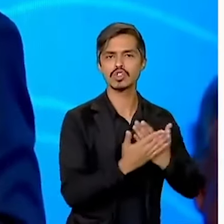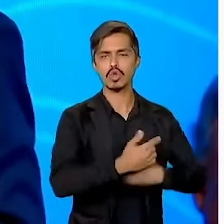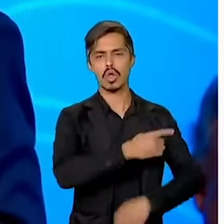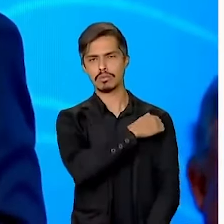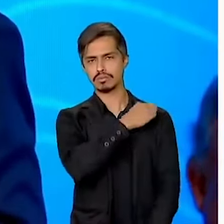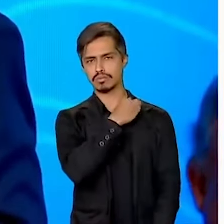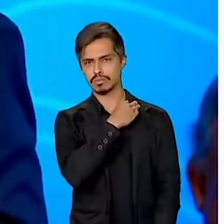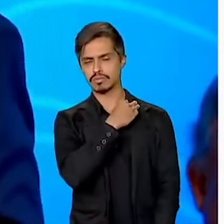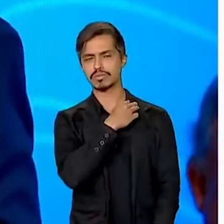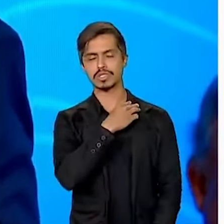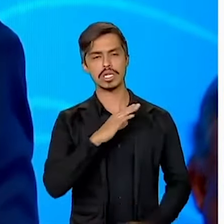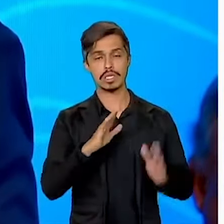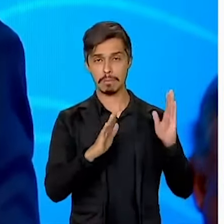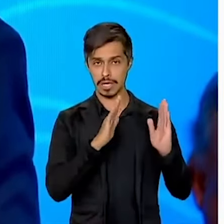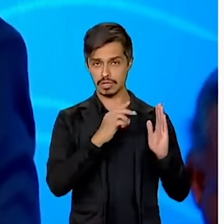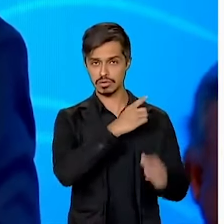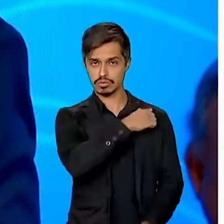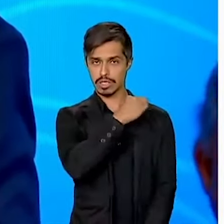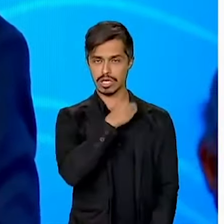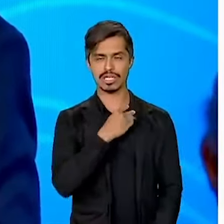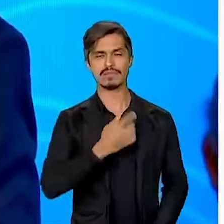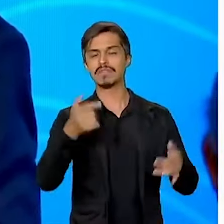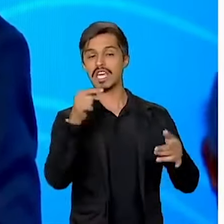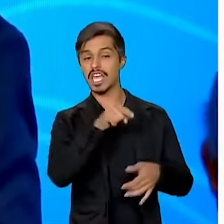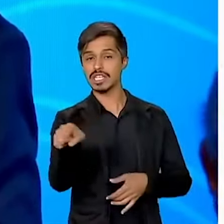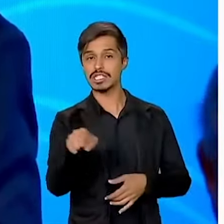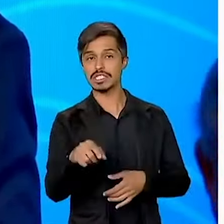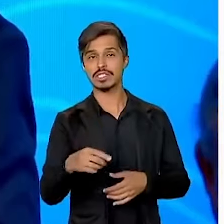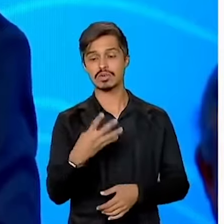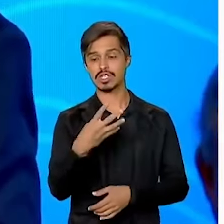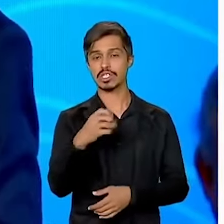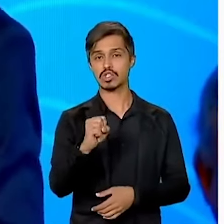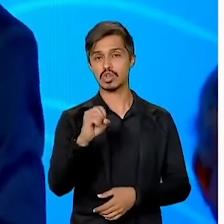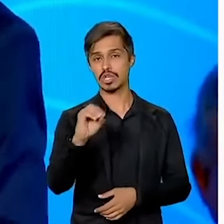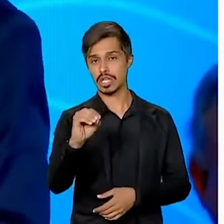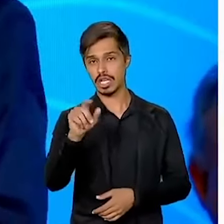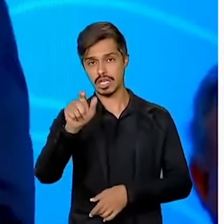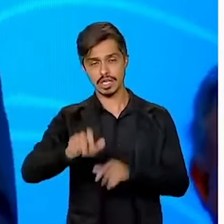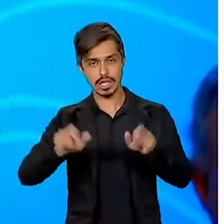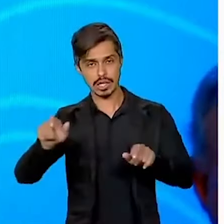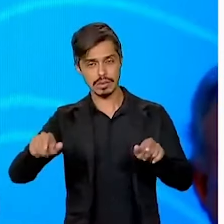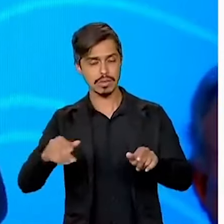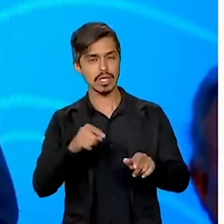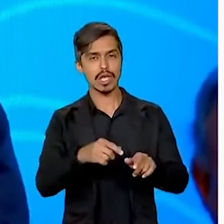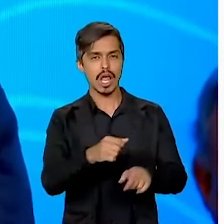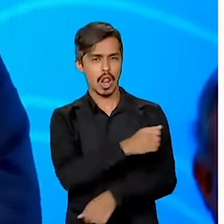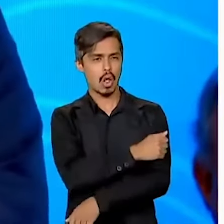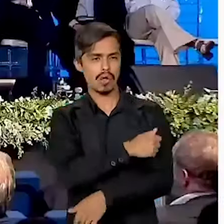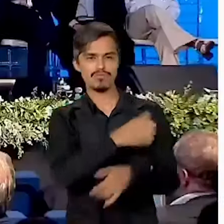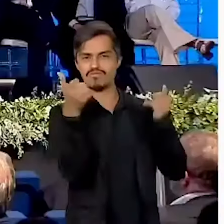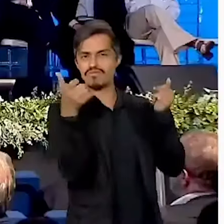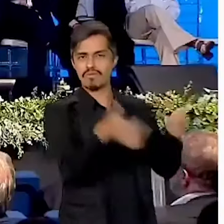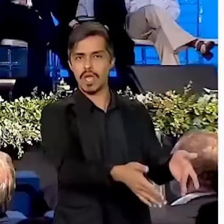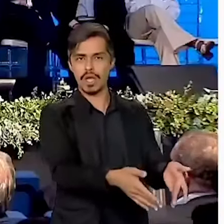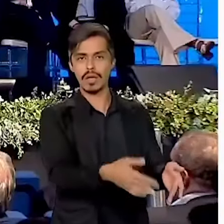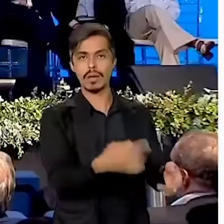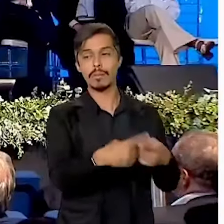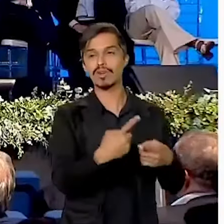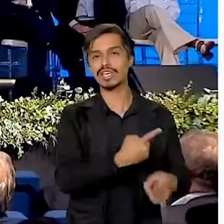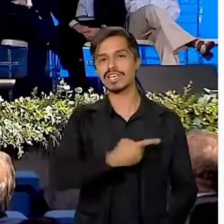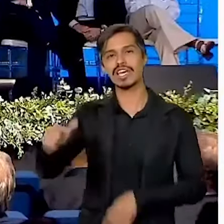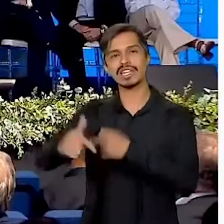país, desistiu do ensino médio para poder ajudar no orçamento